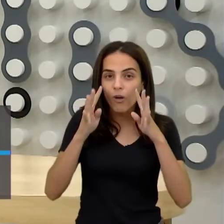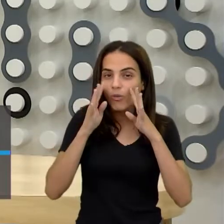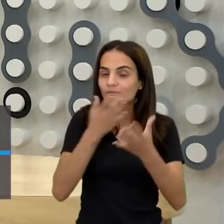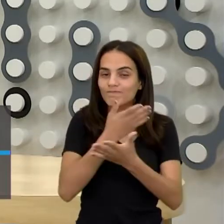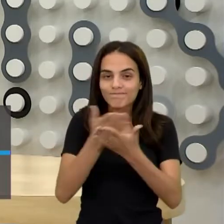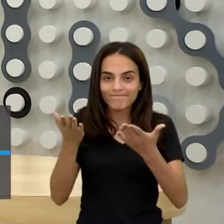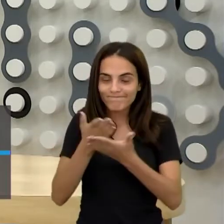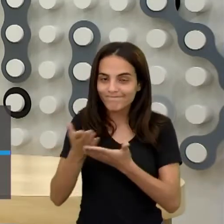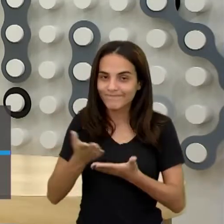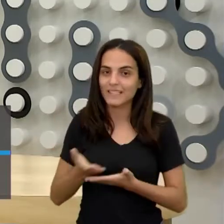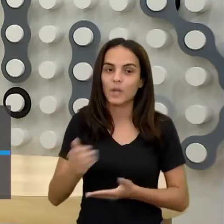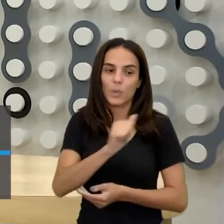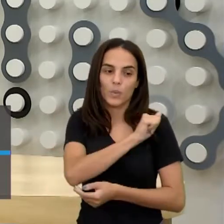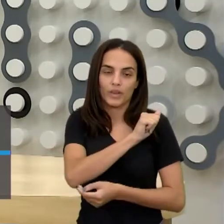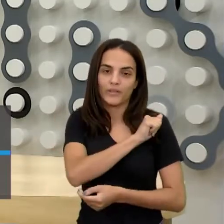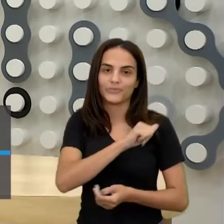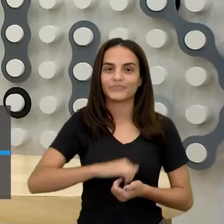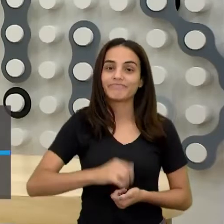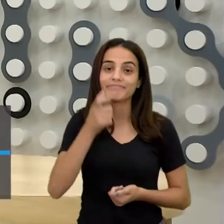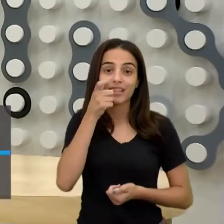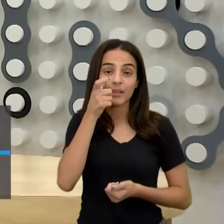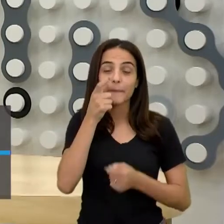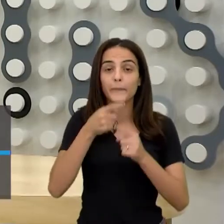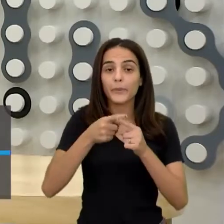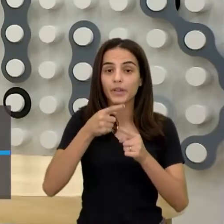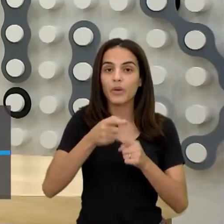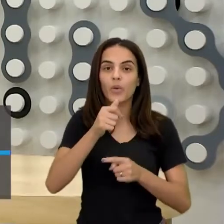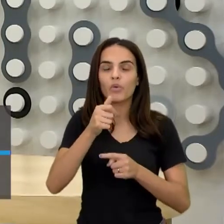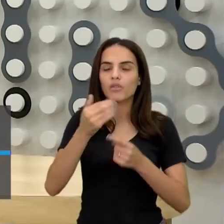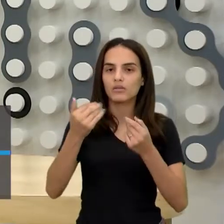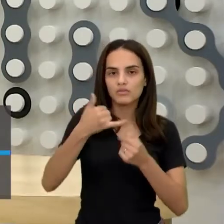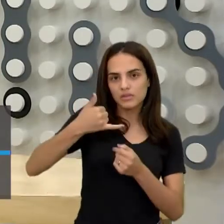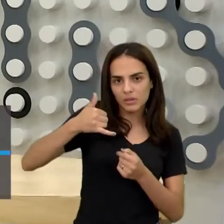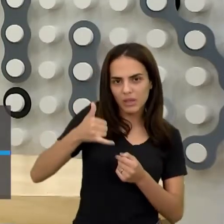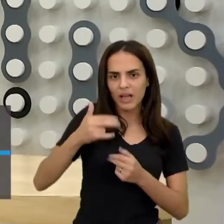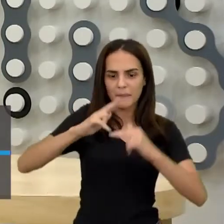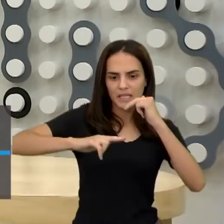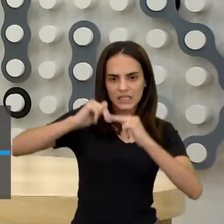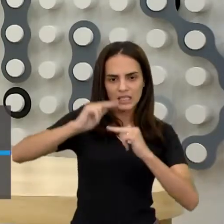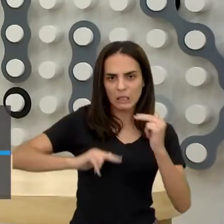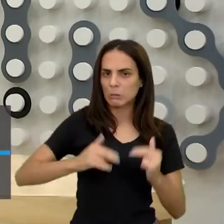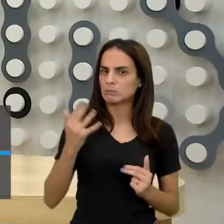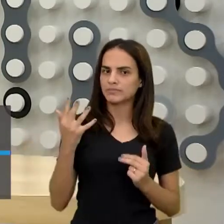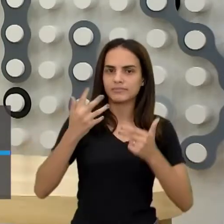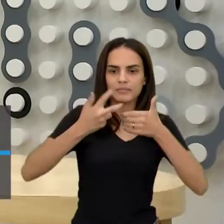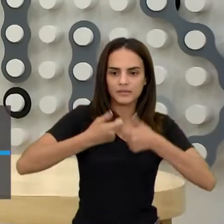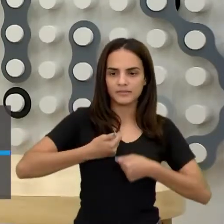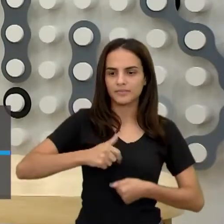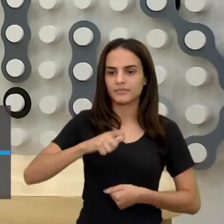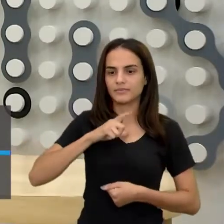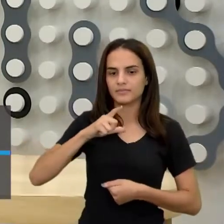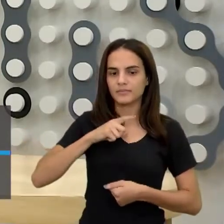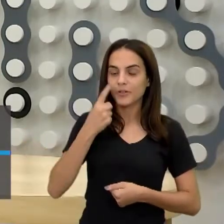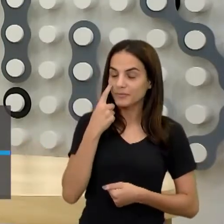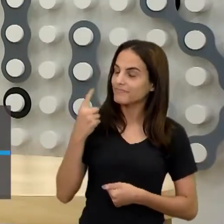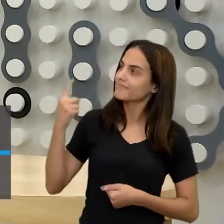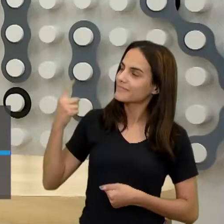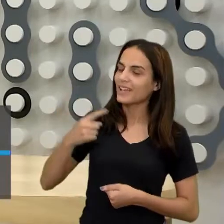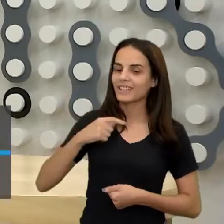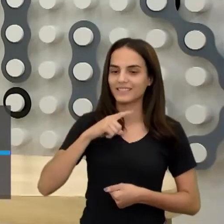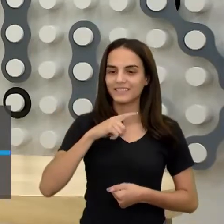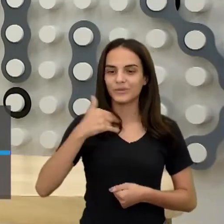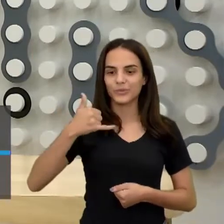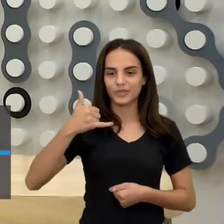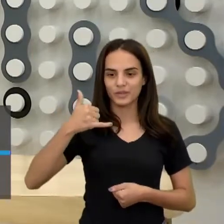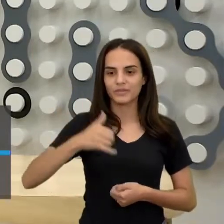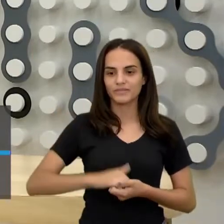alunos, né? E é interessante isso, porque o celular, ele é essa ferramenta maravilhosa, ele está aqui na minha mão, e aí eu estou vendo aqui o professor Mauro